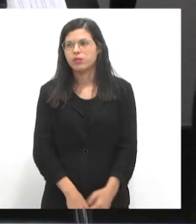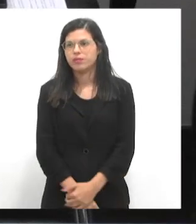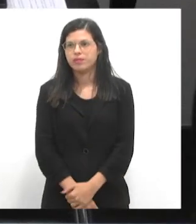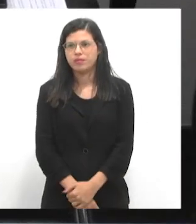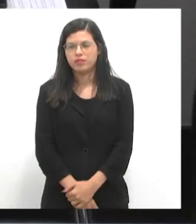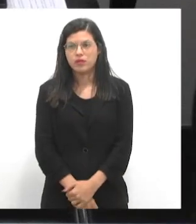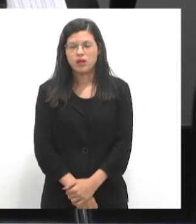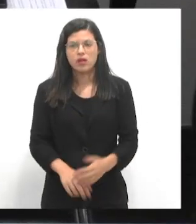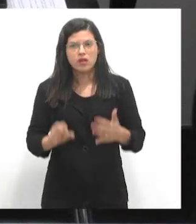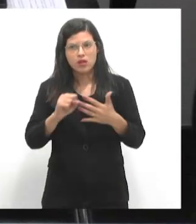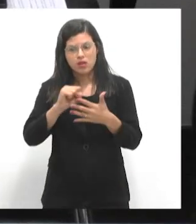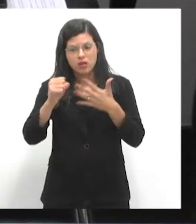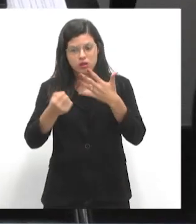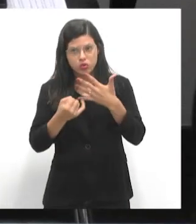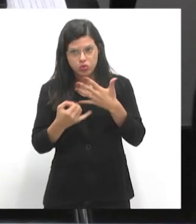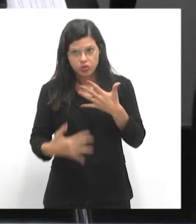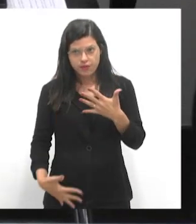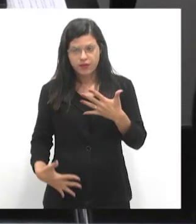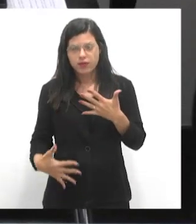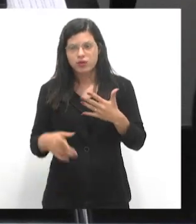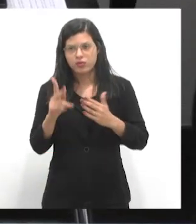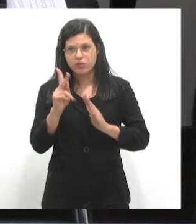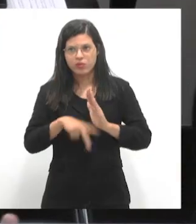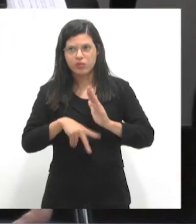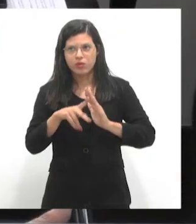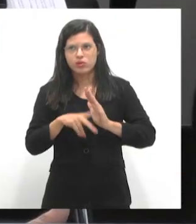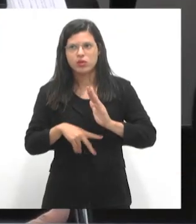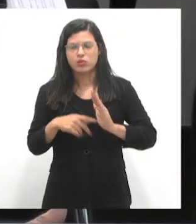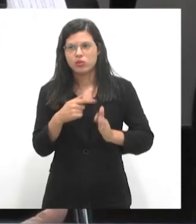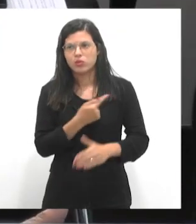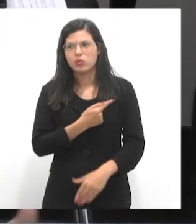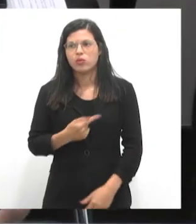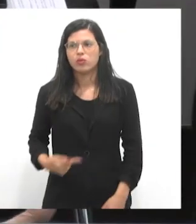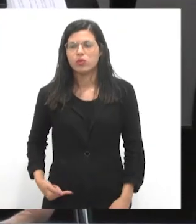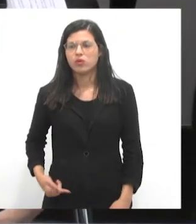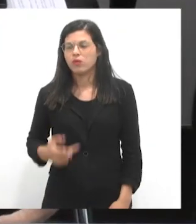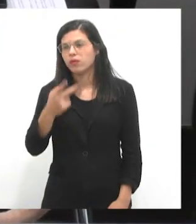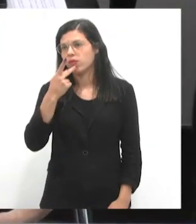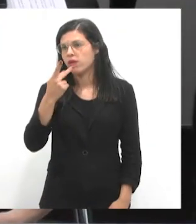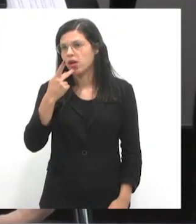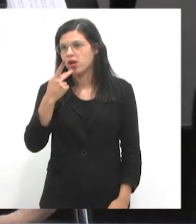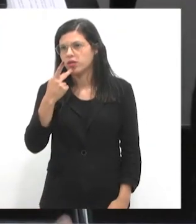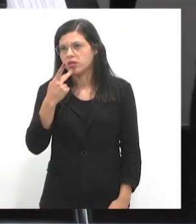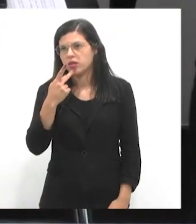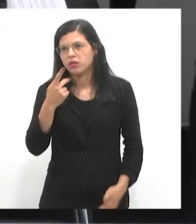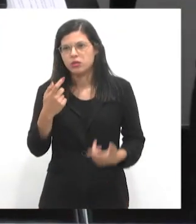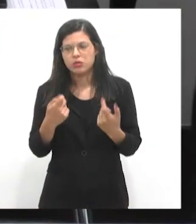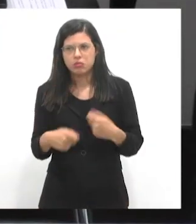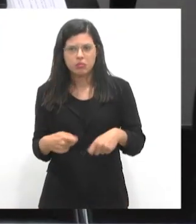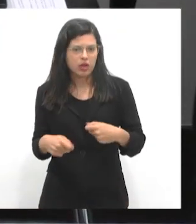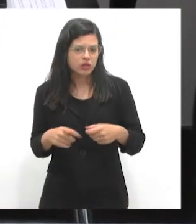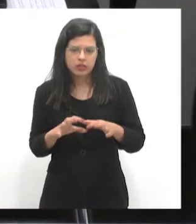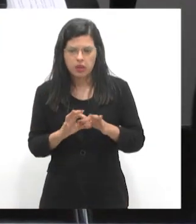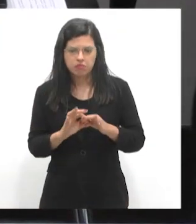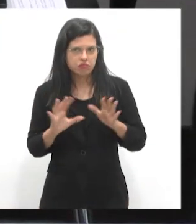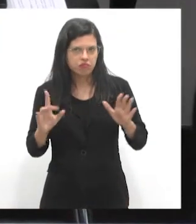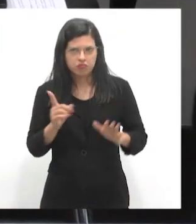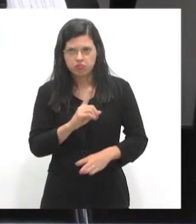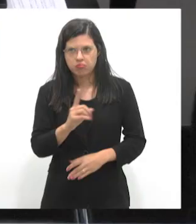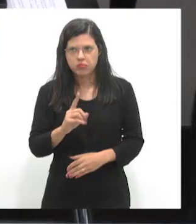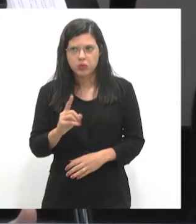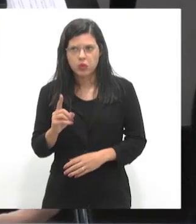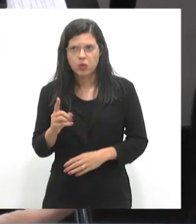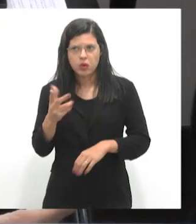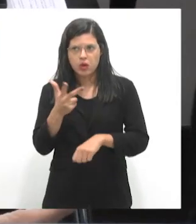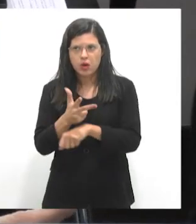na justificativa do projeto do governo, ele fala que não precisa de ninguém autorizar para botar